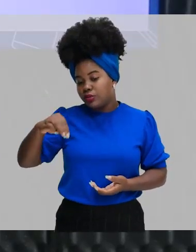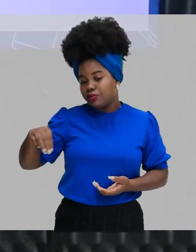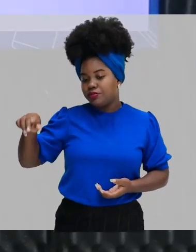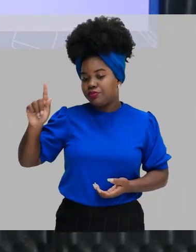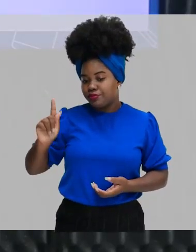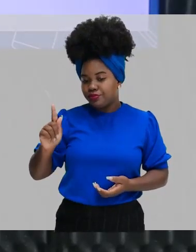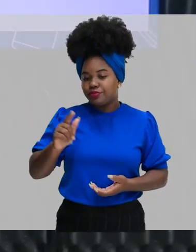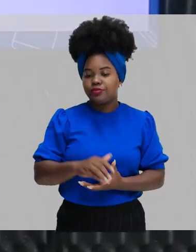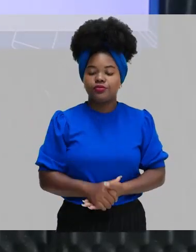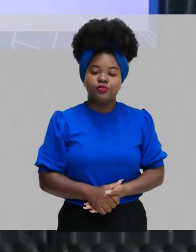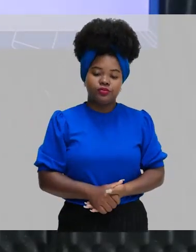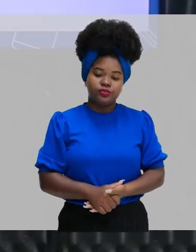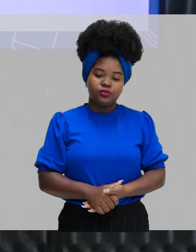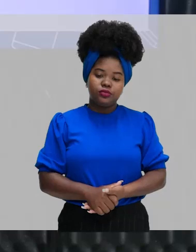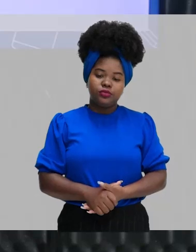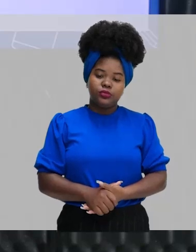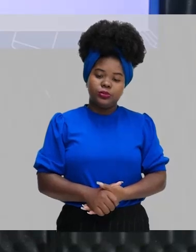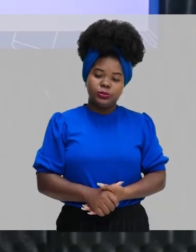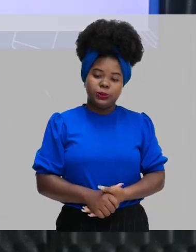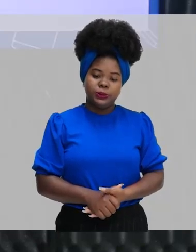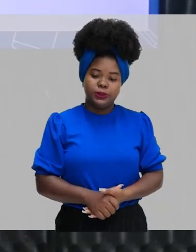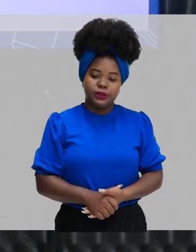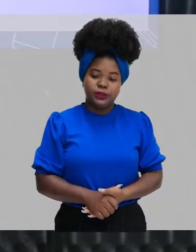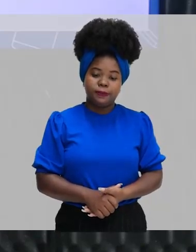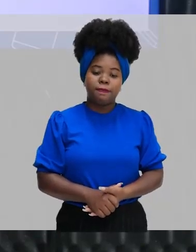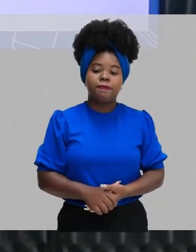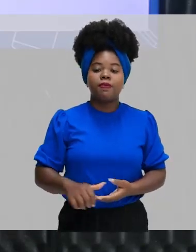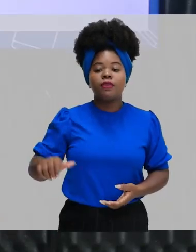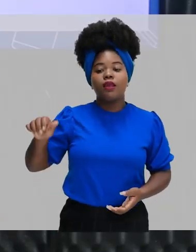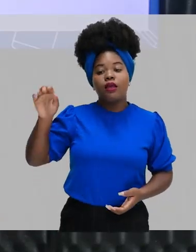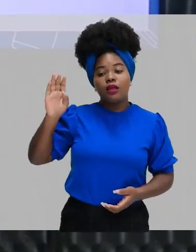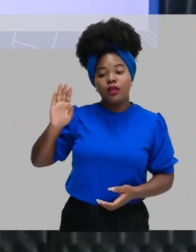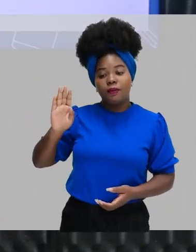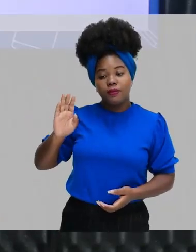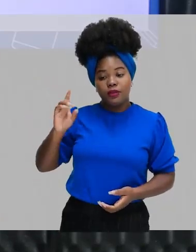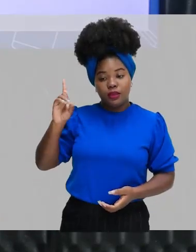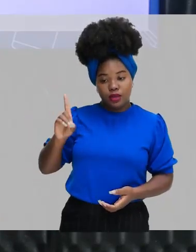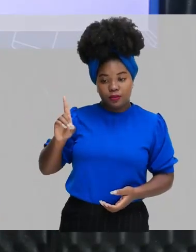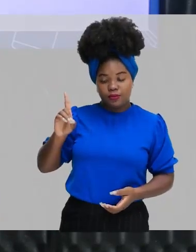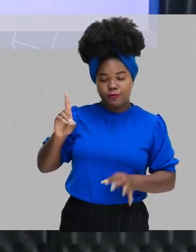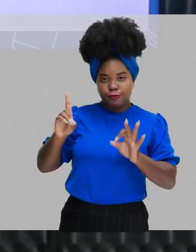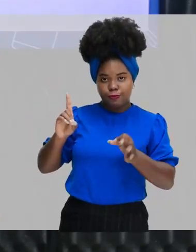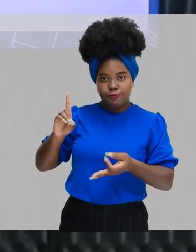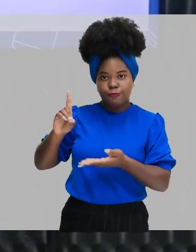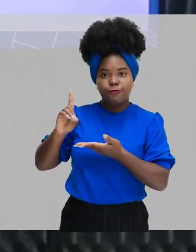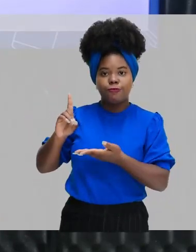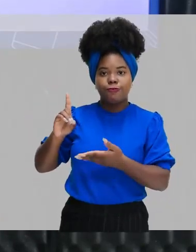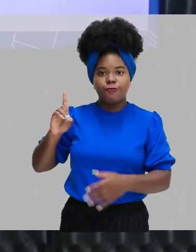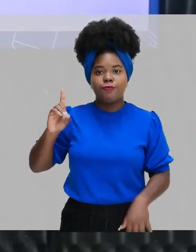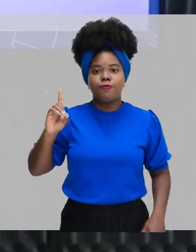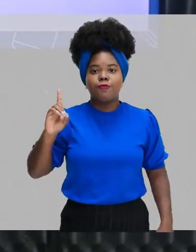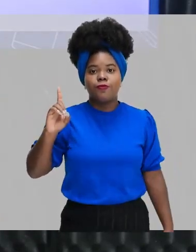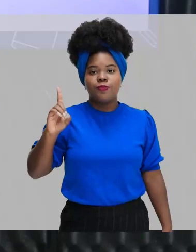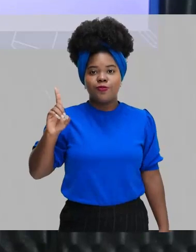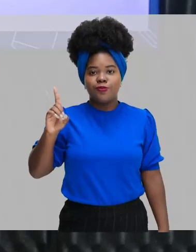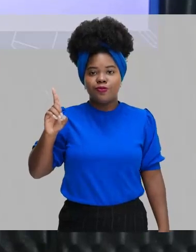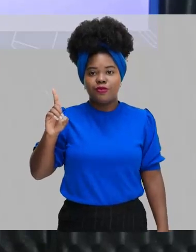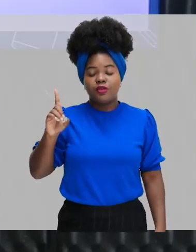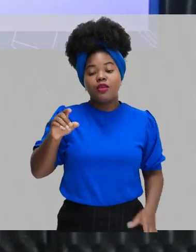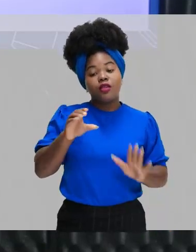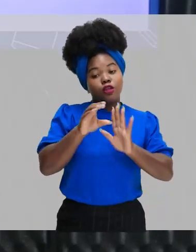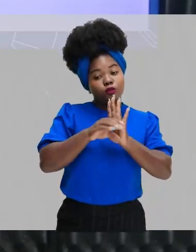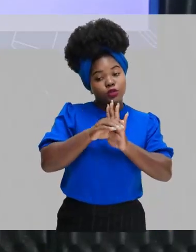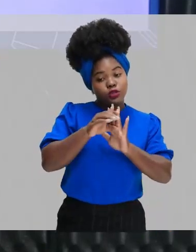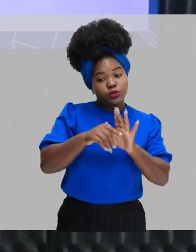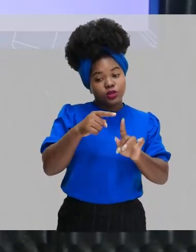31 3 MG alternativa a letra D então só com a ideia da esse conceito